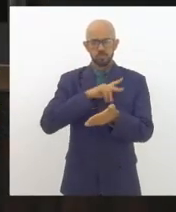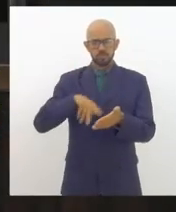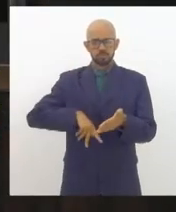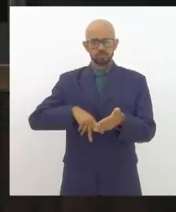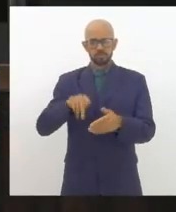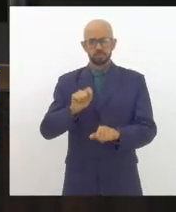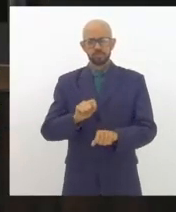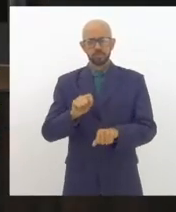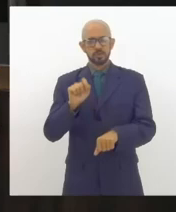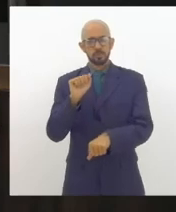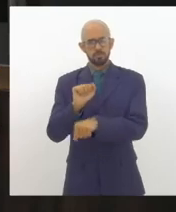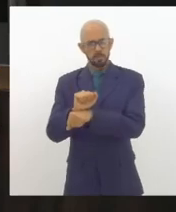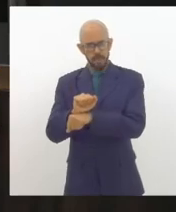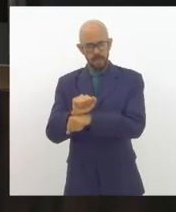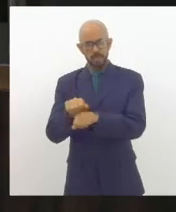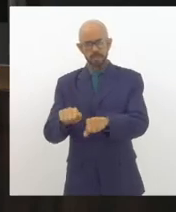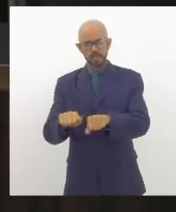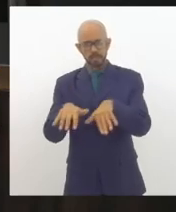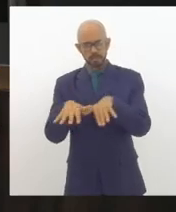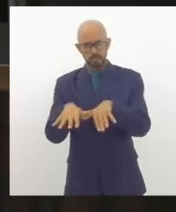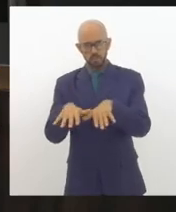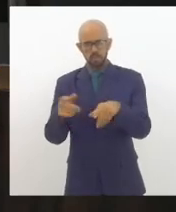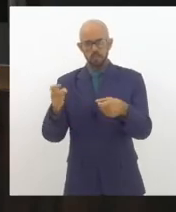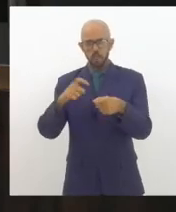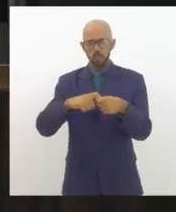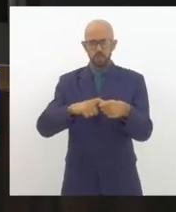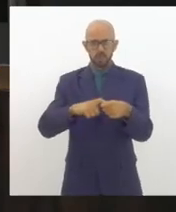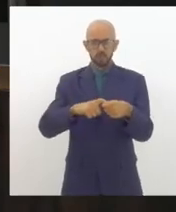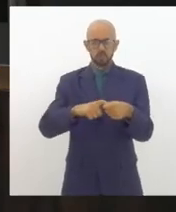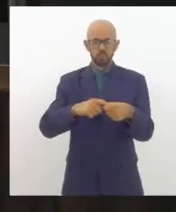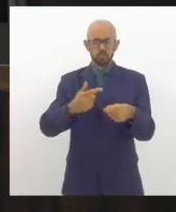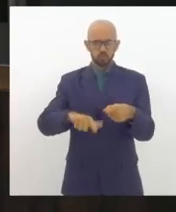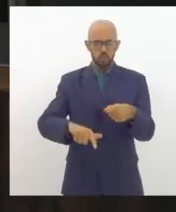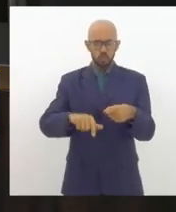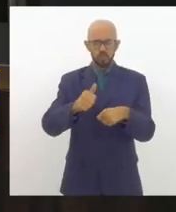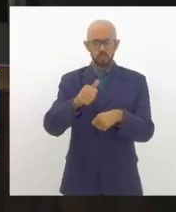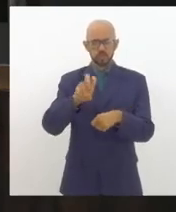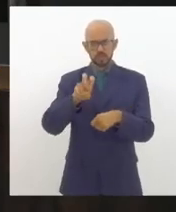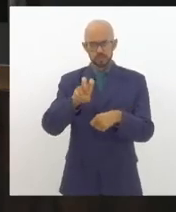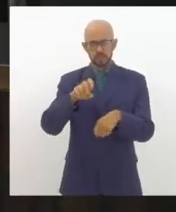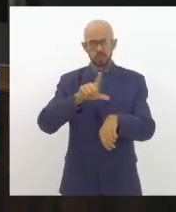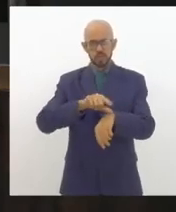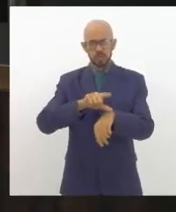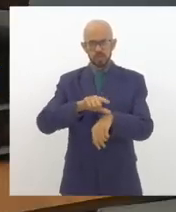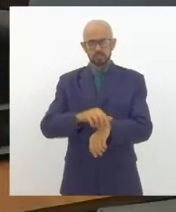suspende a presente sessão, retornando novamente às 15 horas.